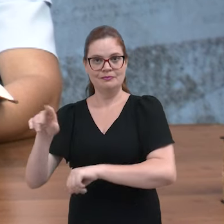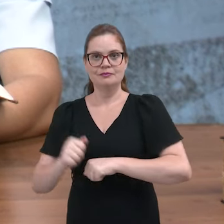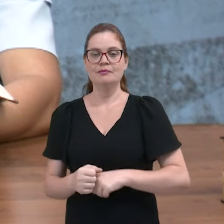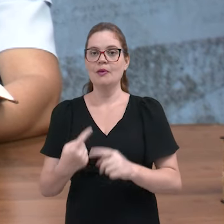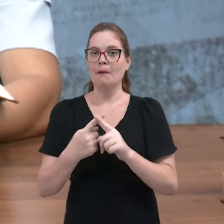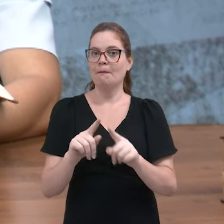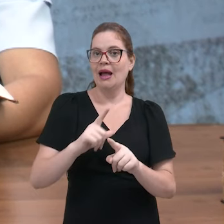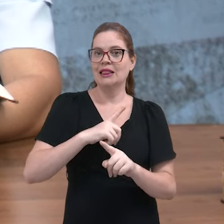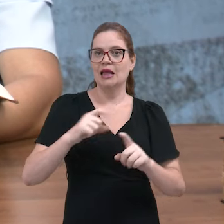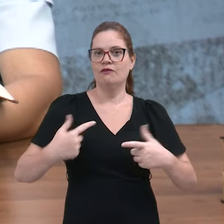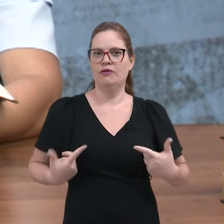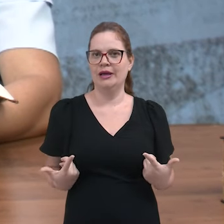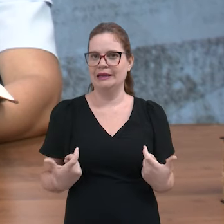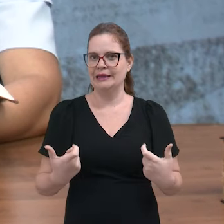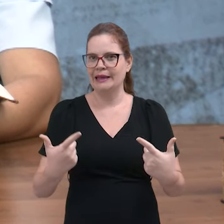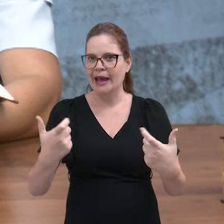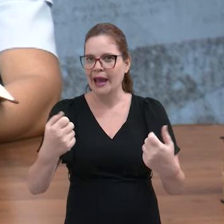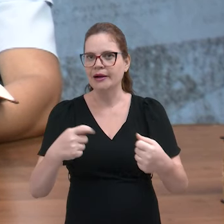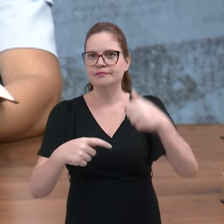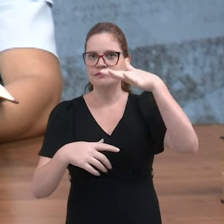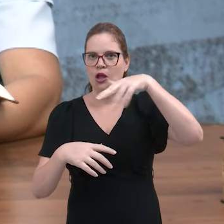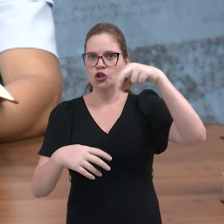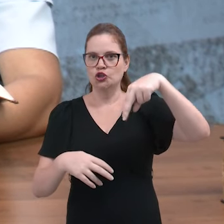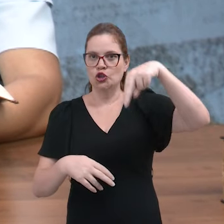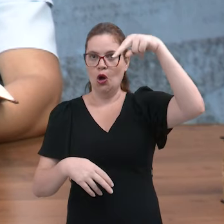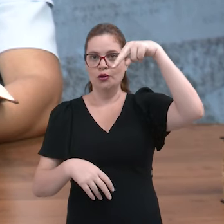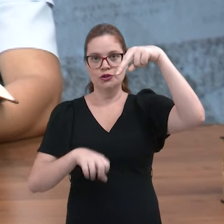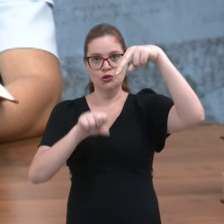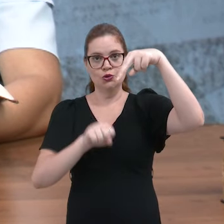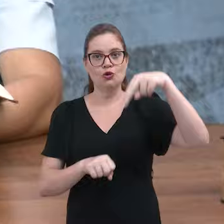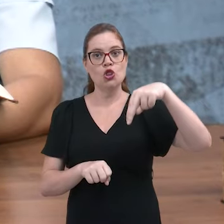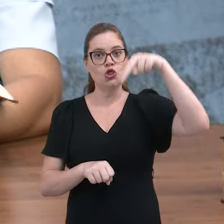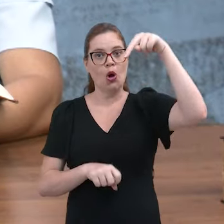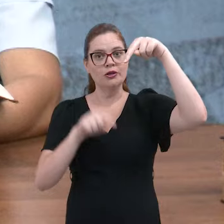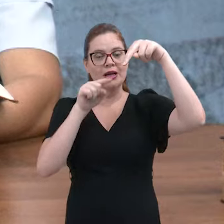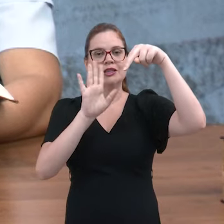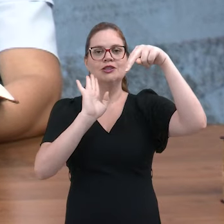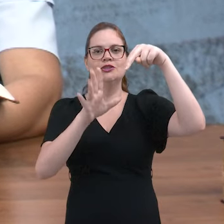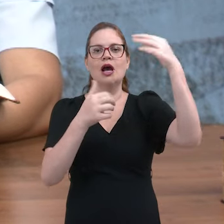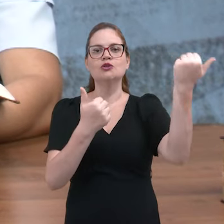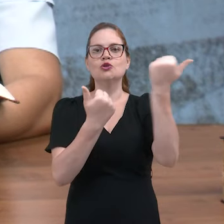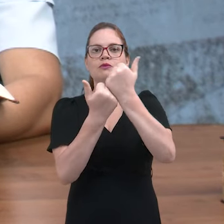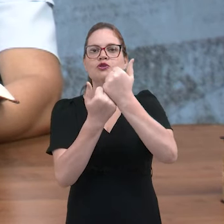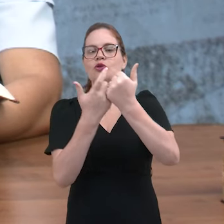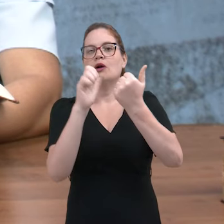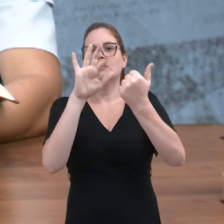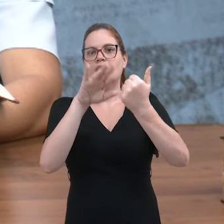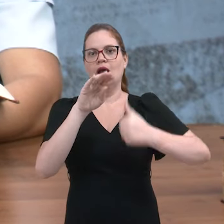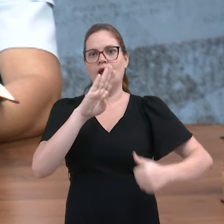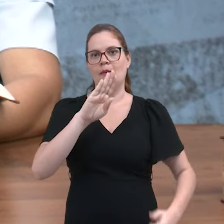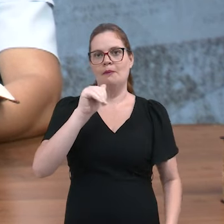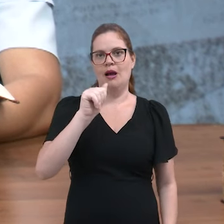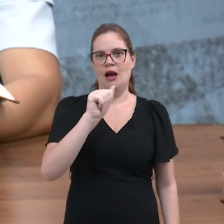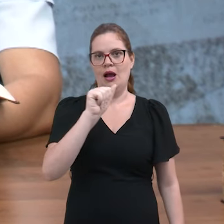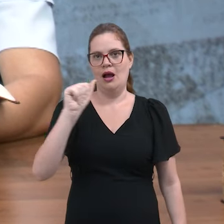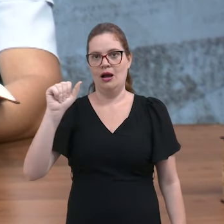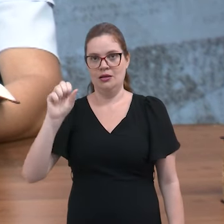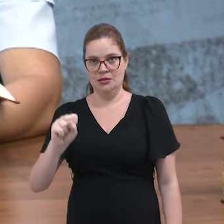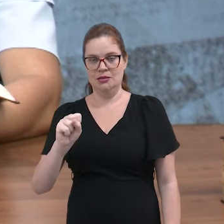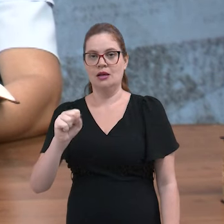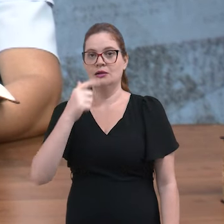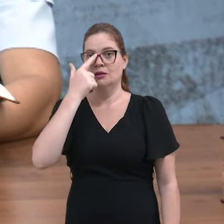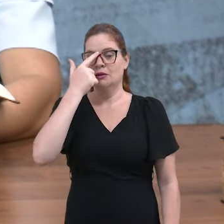Israel, todos os seus dias. Porque Baasa, rei de Israel, subiu contra Judá